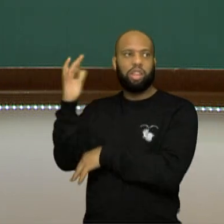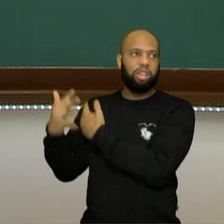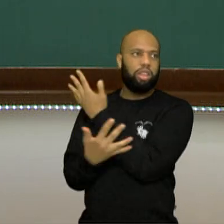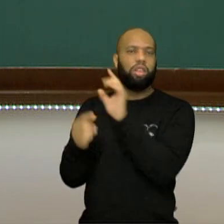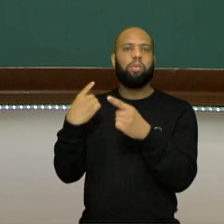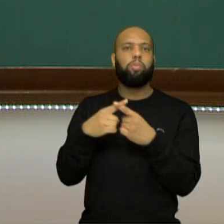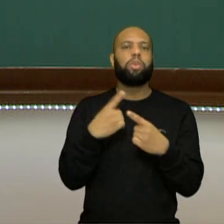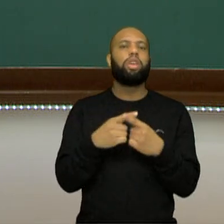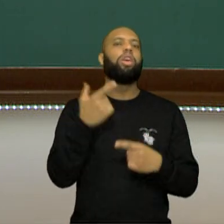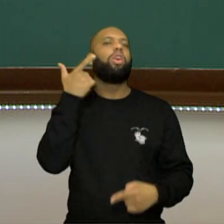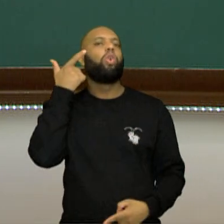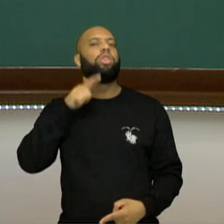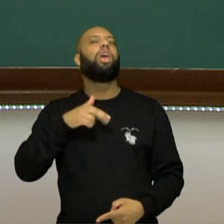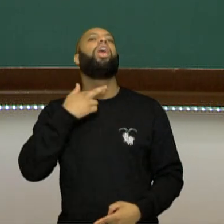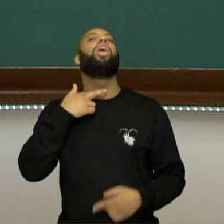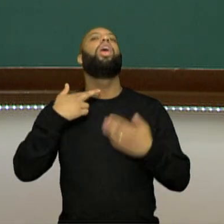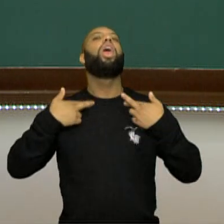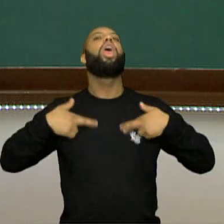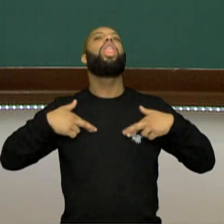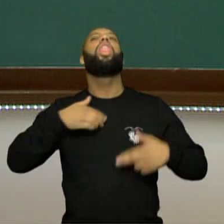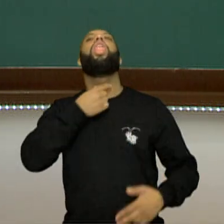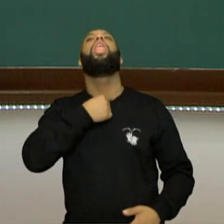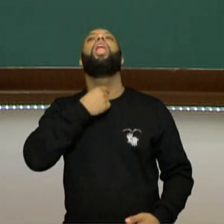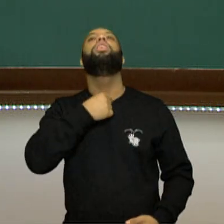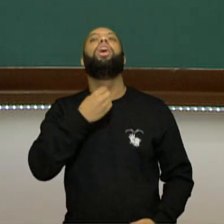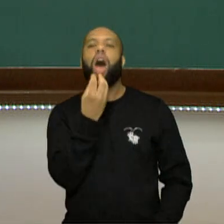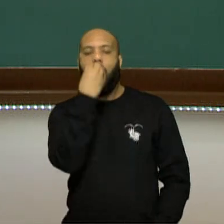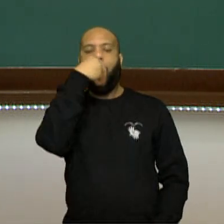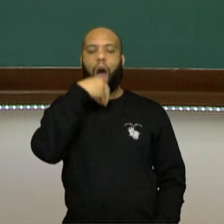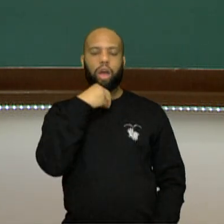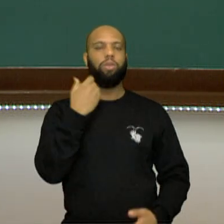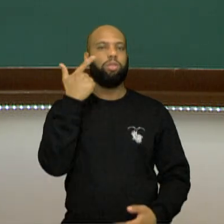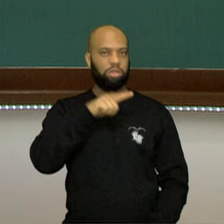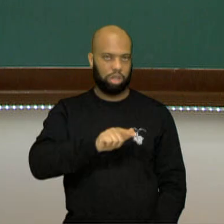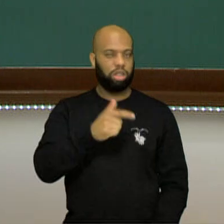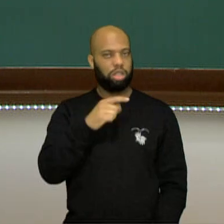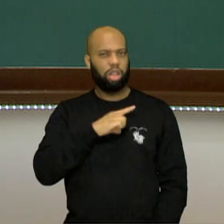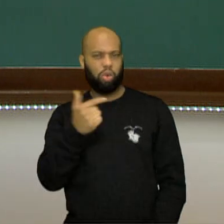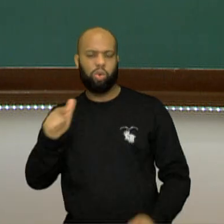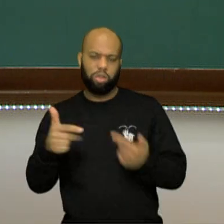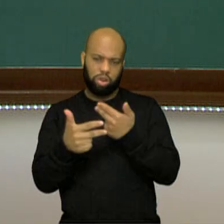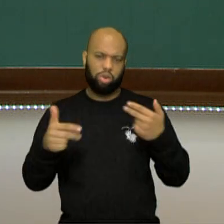musculatura, conseguem intubar o paciente. E em outros casos também, né?